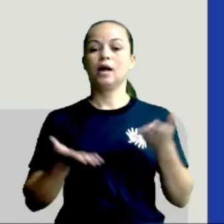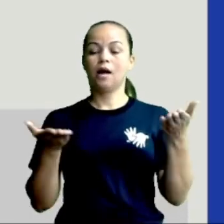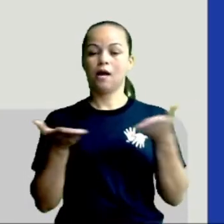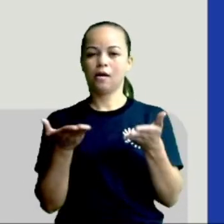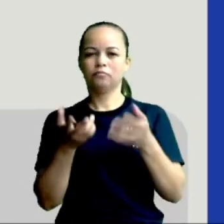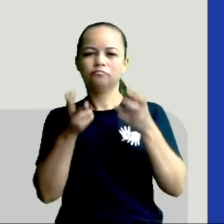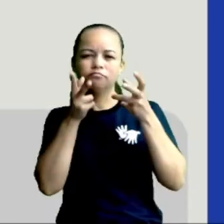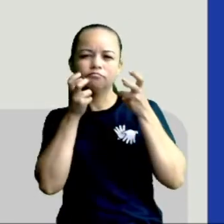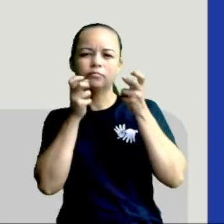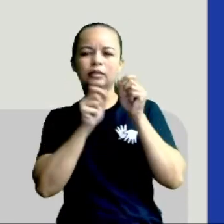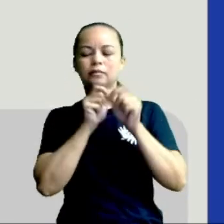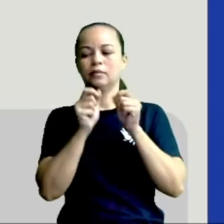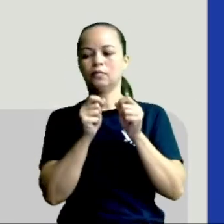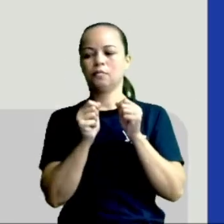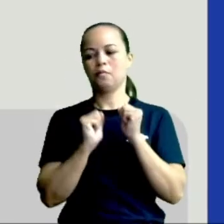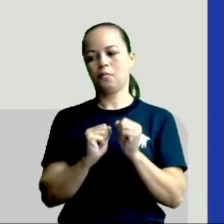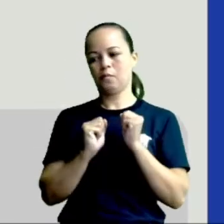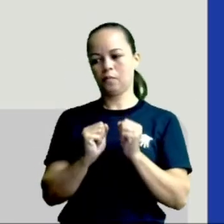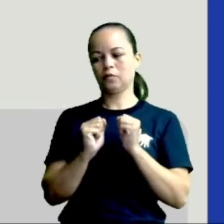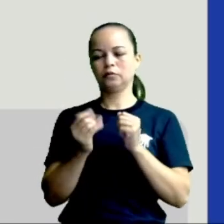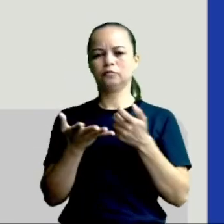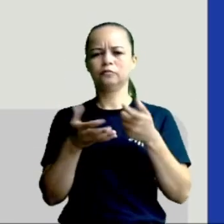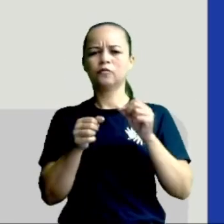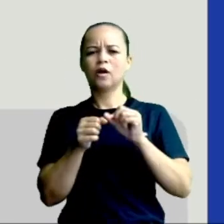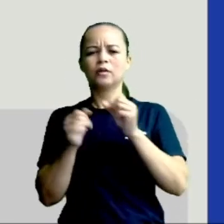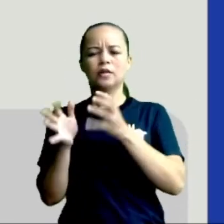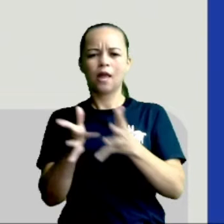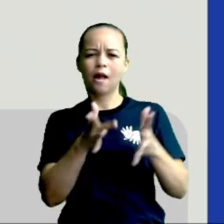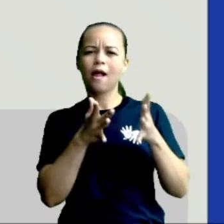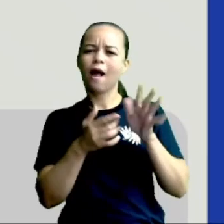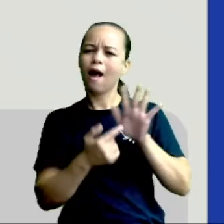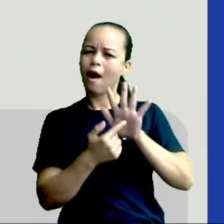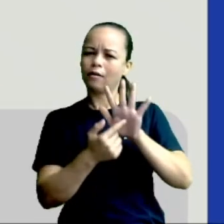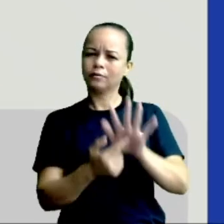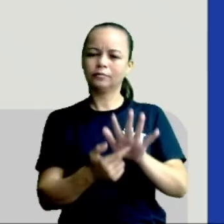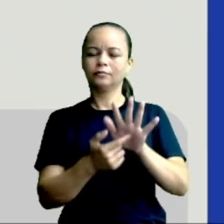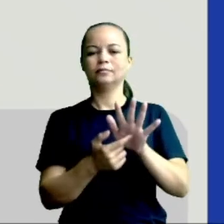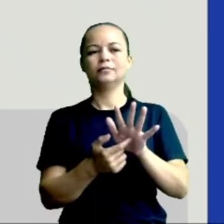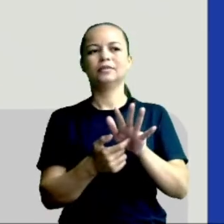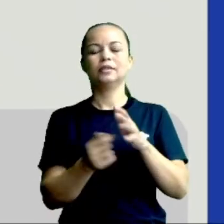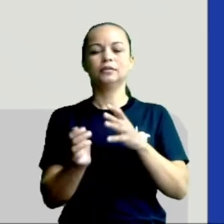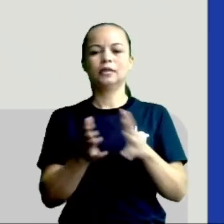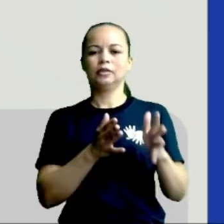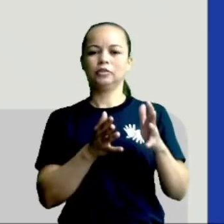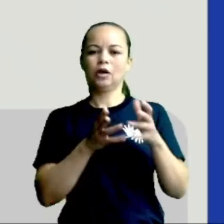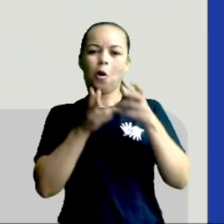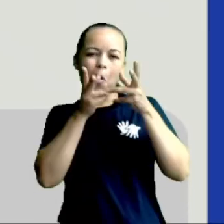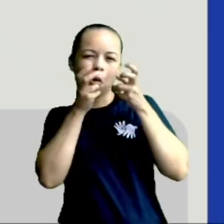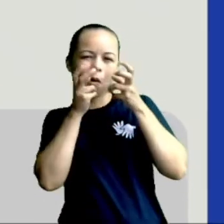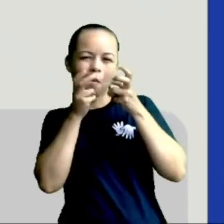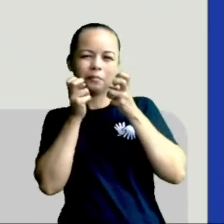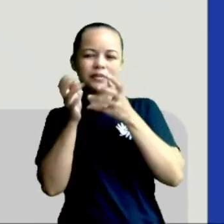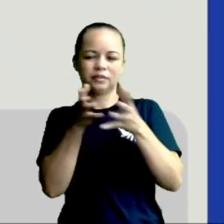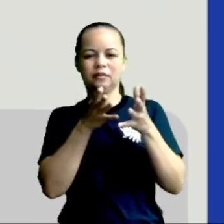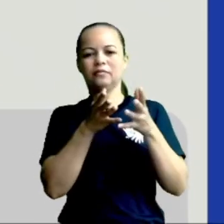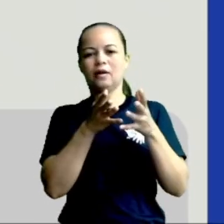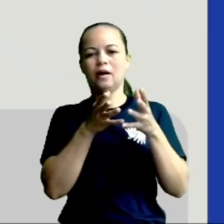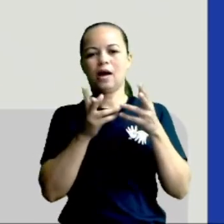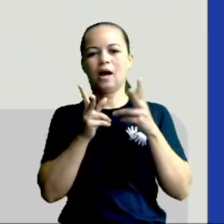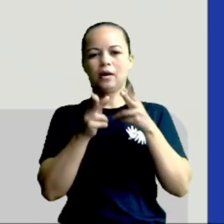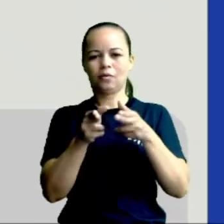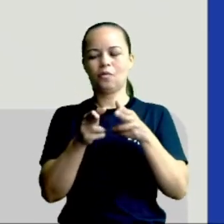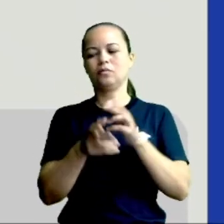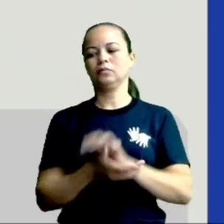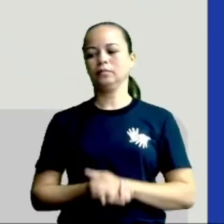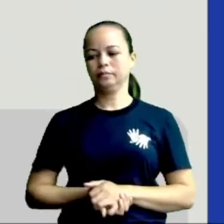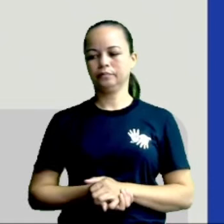perceber aí o que eu posso fazer além desta questão de observar essa igualdade